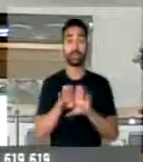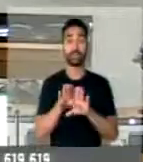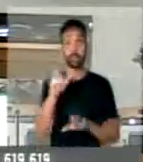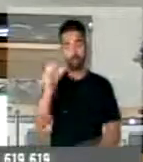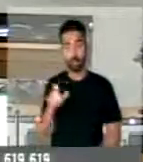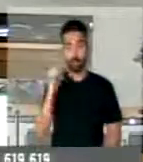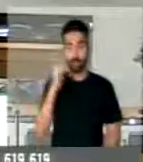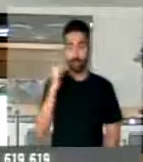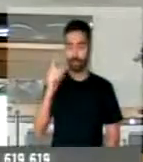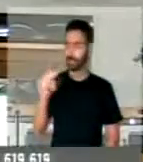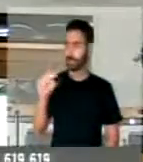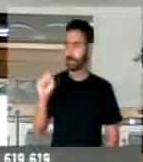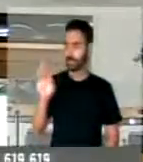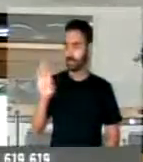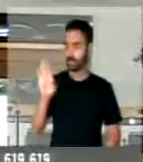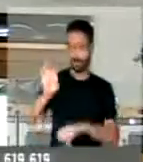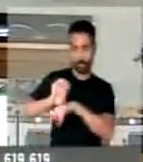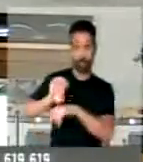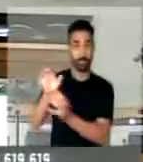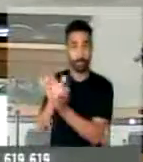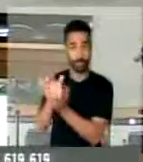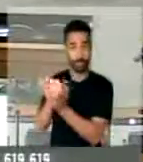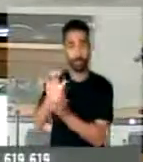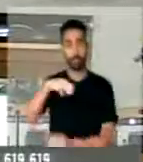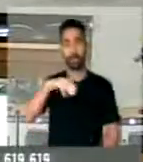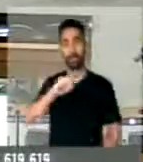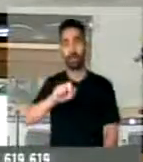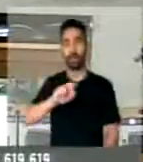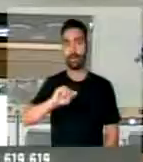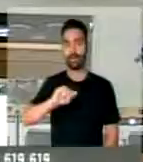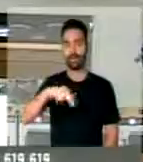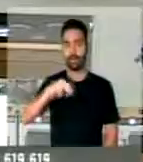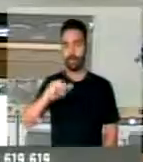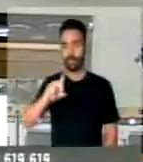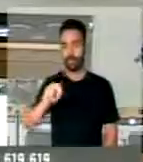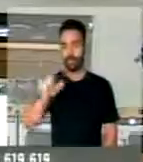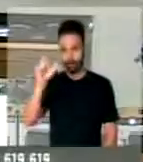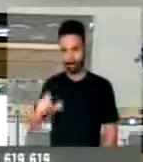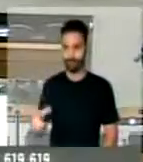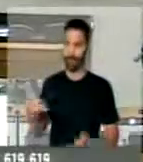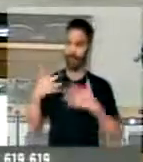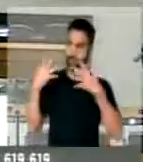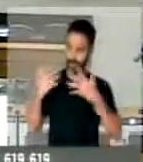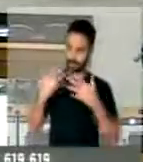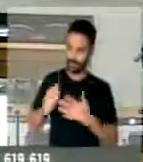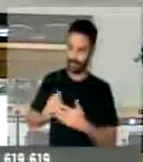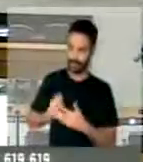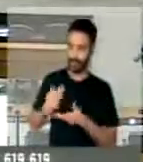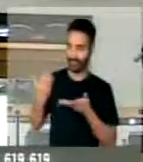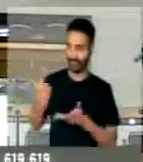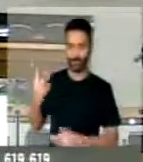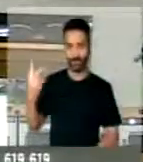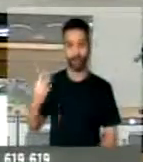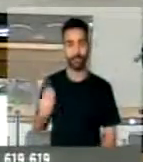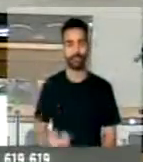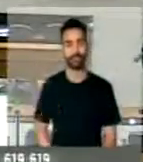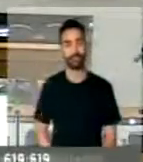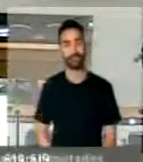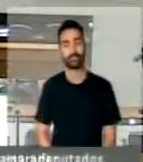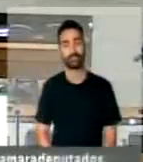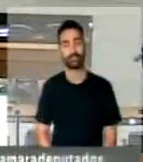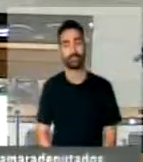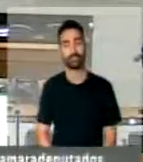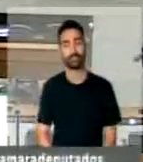do governador pernambucano Paulo Câmara. Marinaldo Rosendo, também com grande alegria, registro a sua presença.